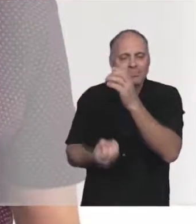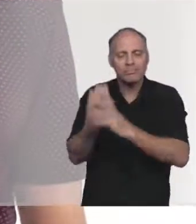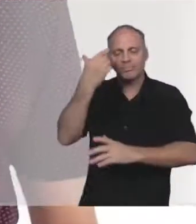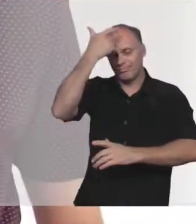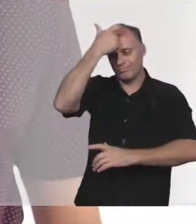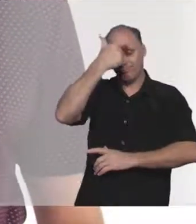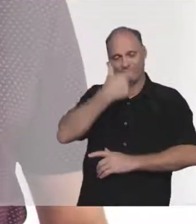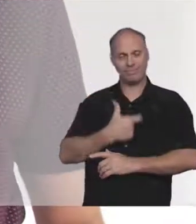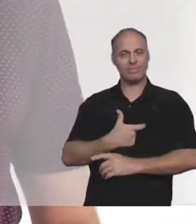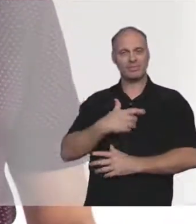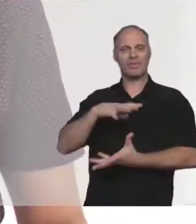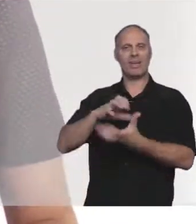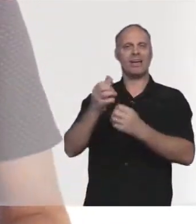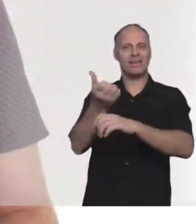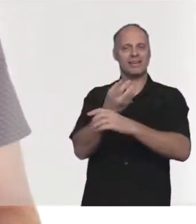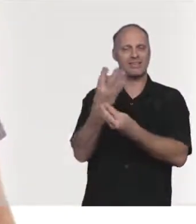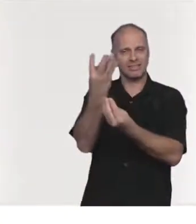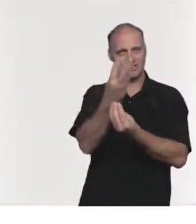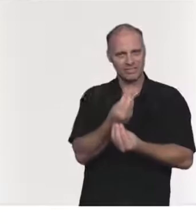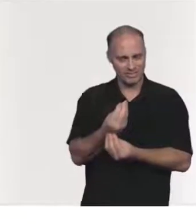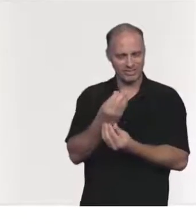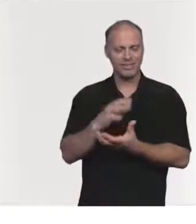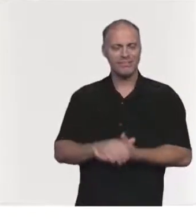Foi muito diverso, Laerte.